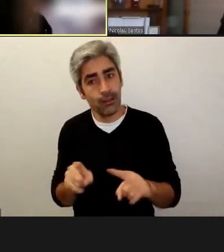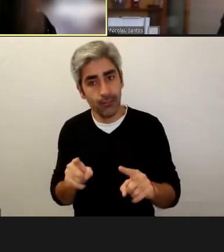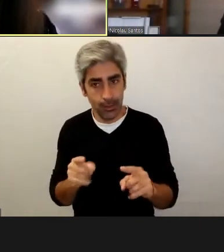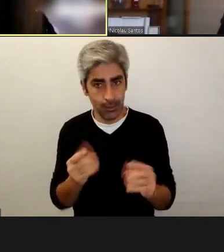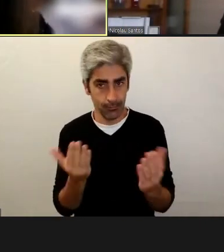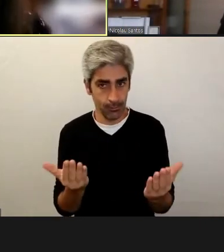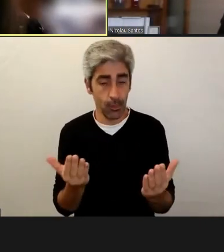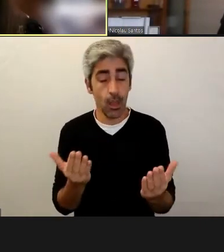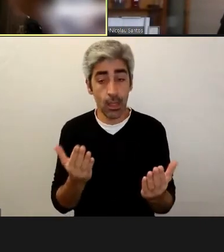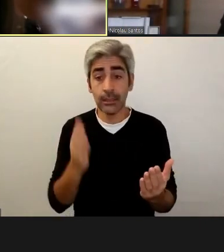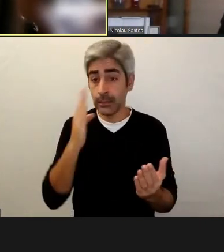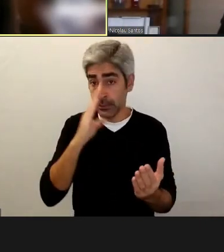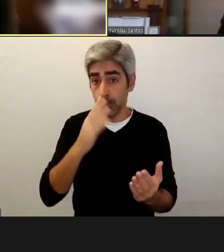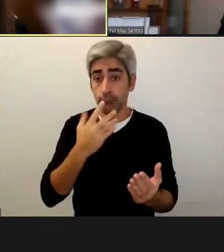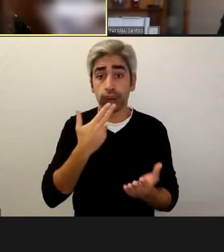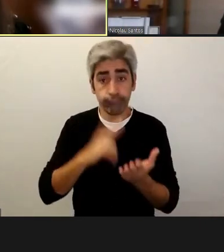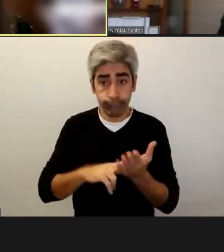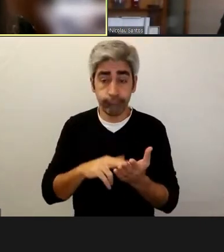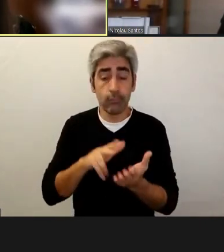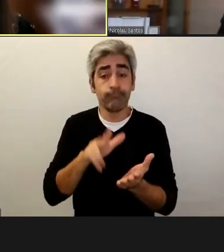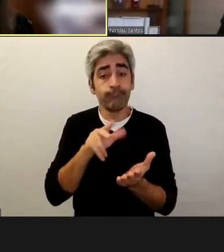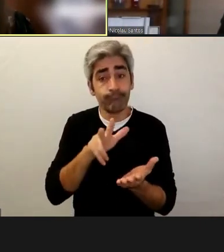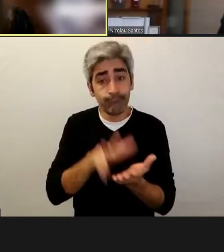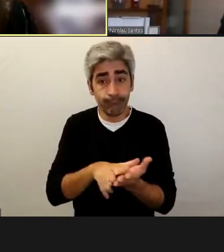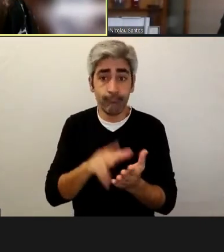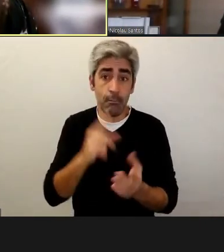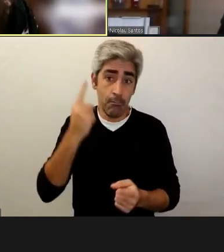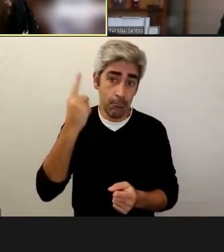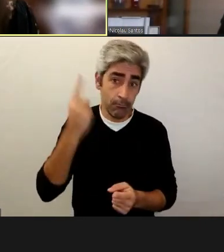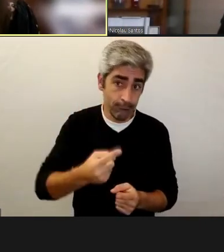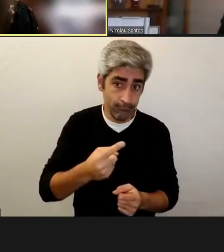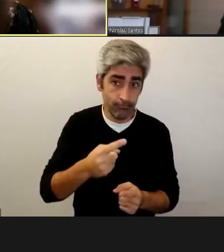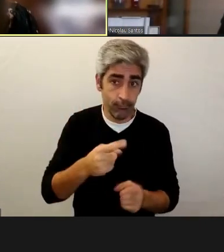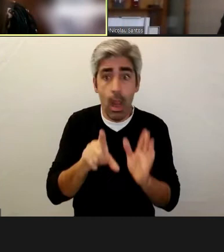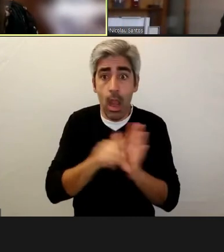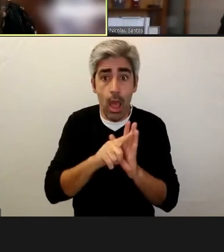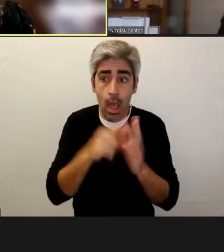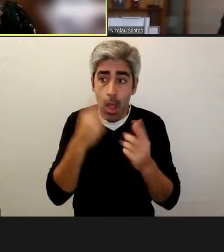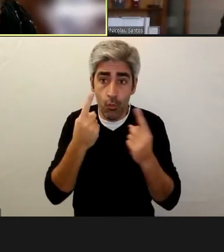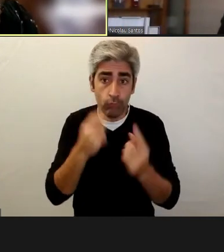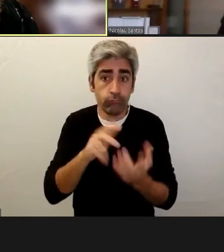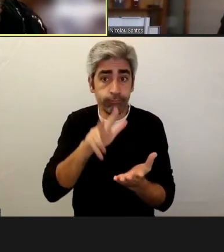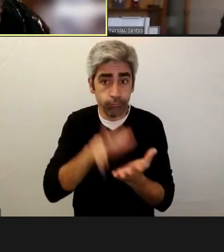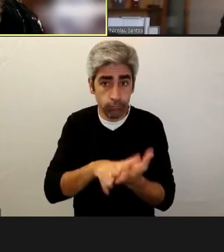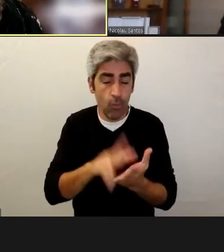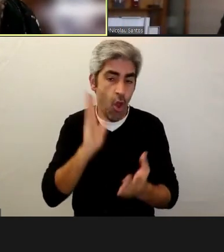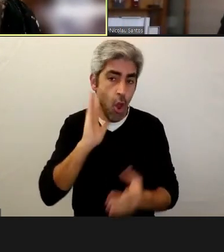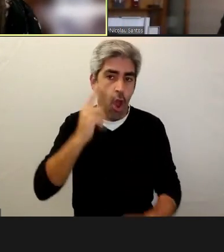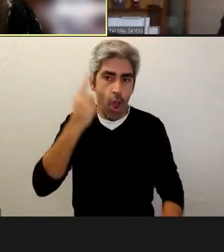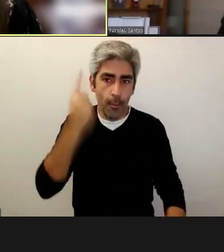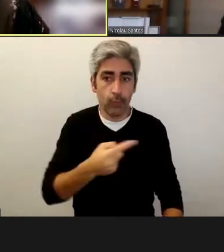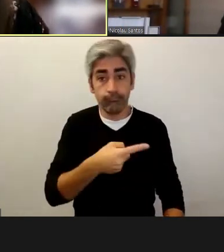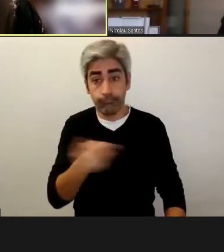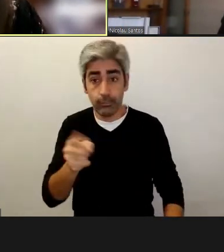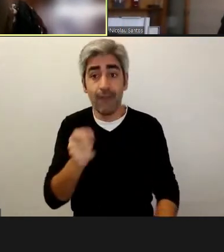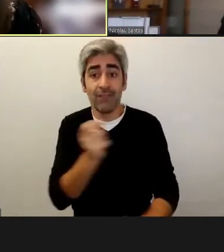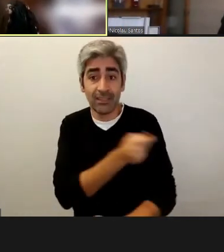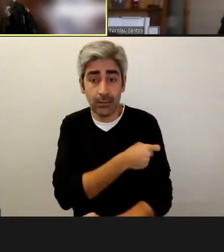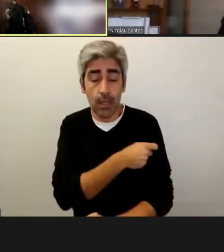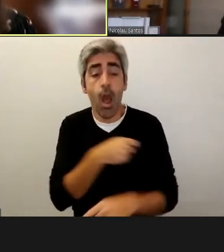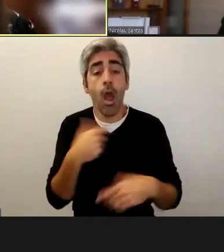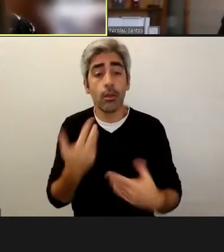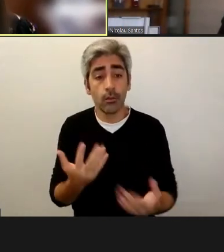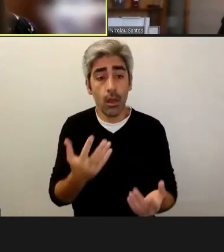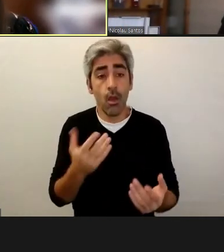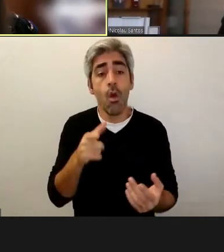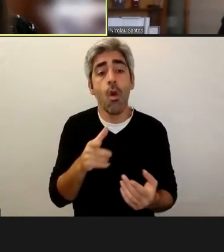uma obrigação, designadamente, adotar-se uma lei que estabelece a obrigação de vacinação, então é preciso, para que ela passe aqui o